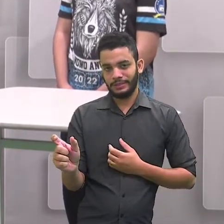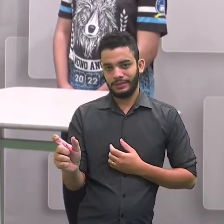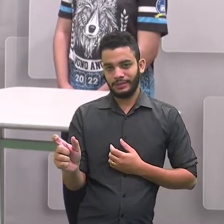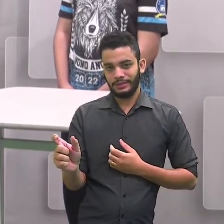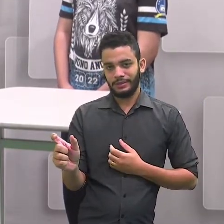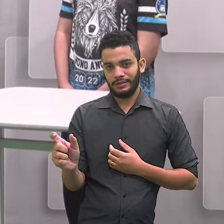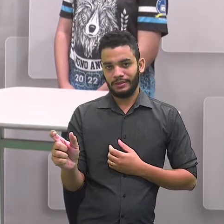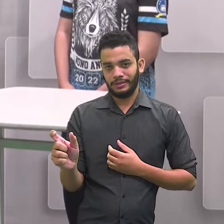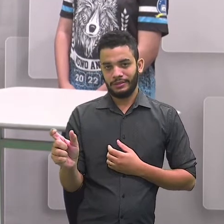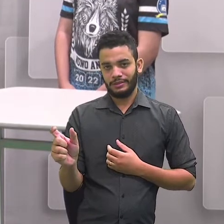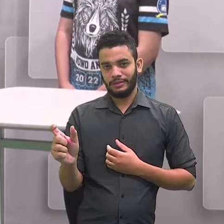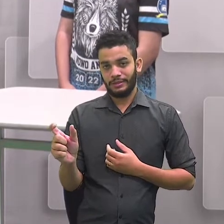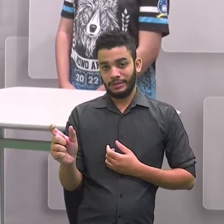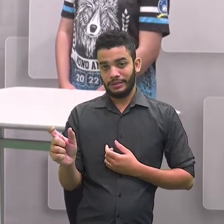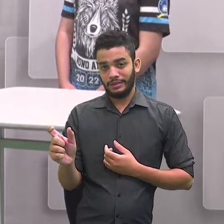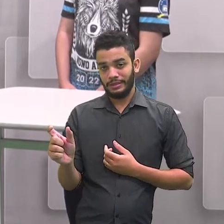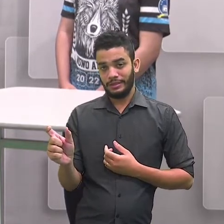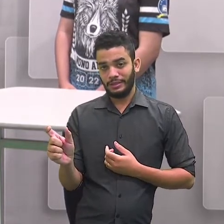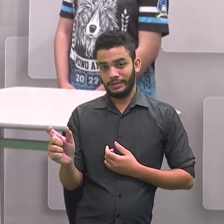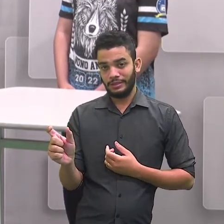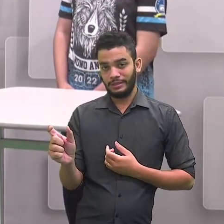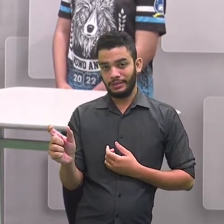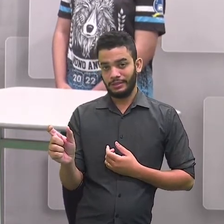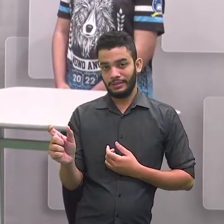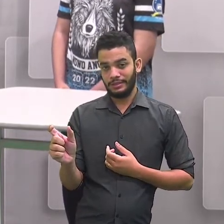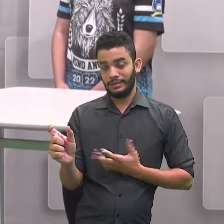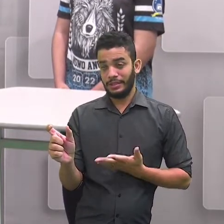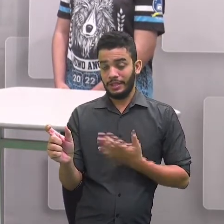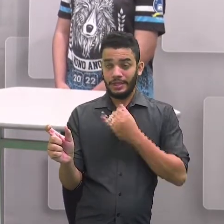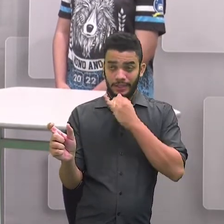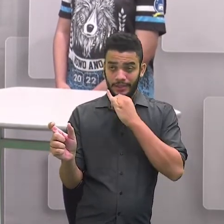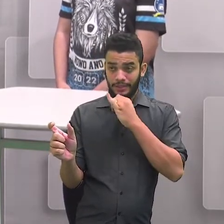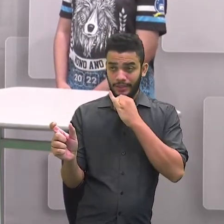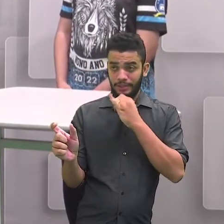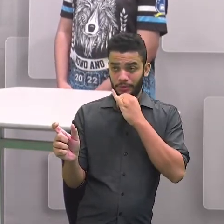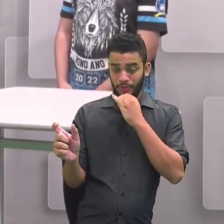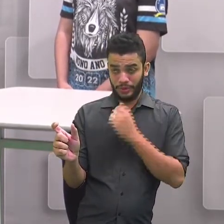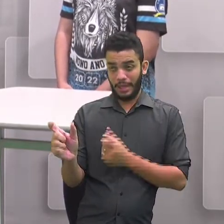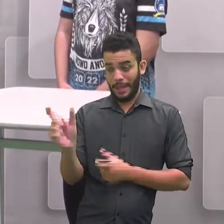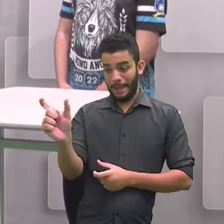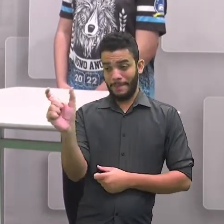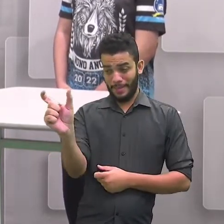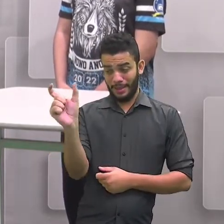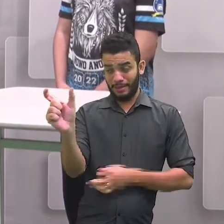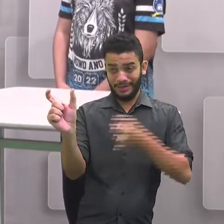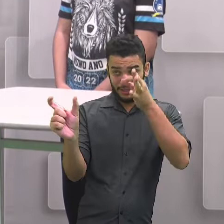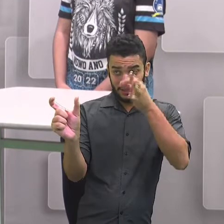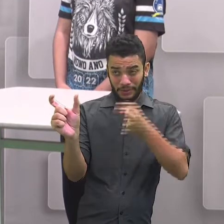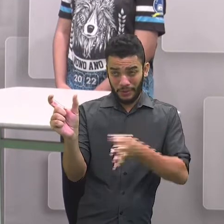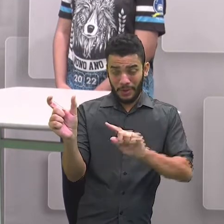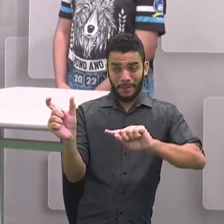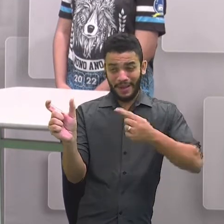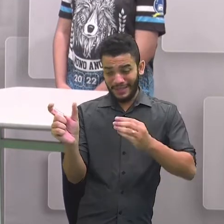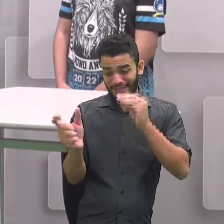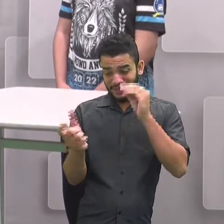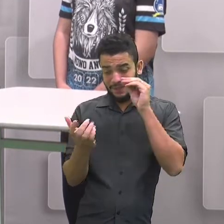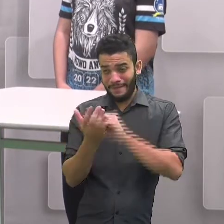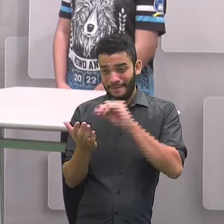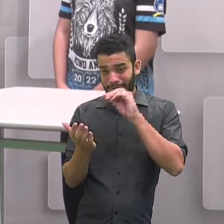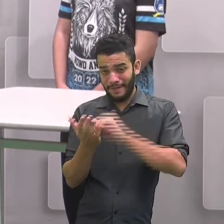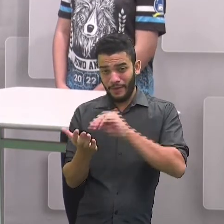Sua palavra, na verdade, ela está correta. Mas você esqueceu de uma das